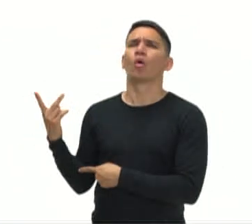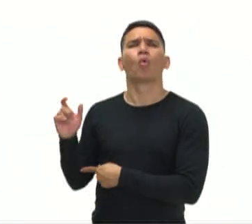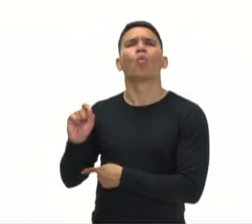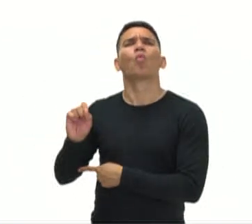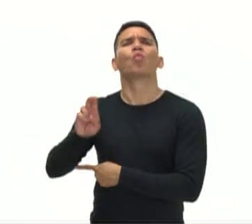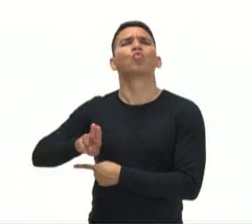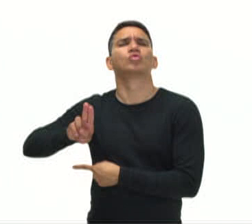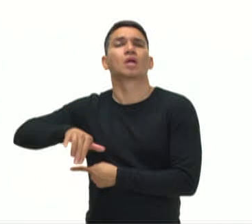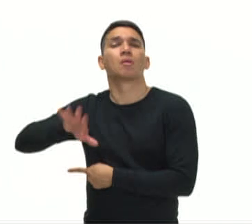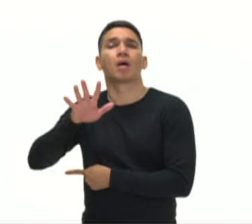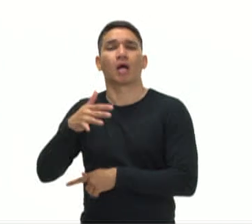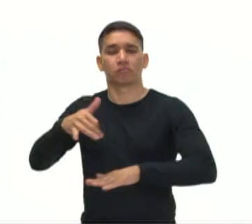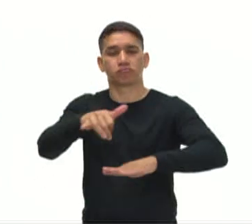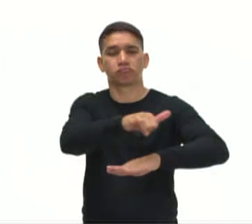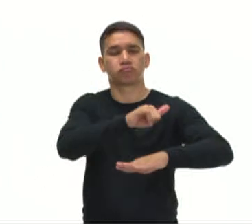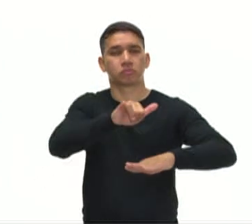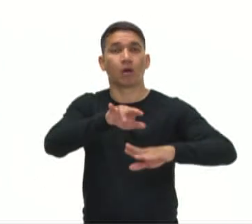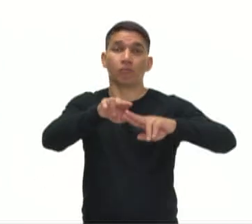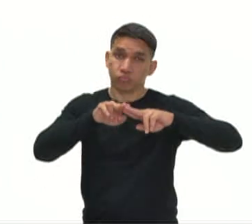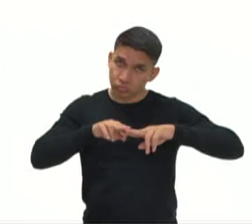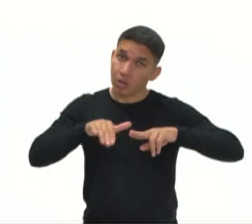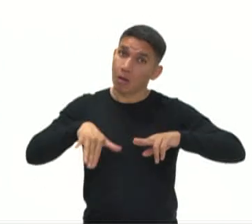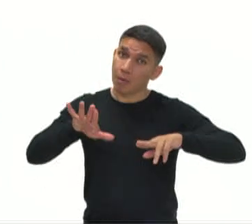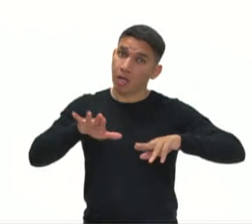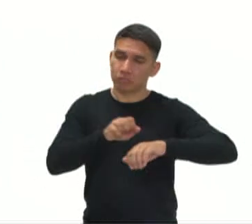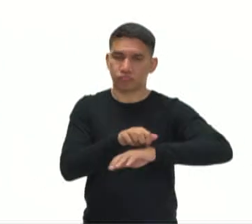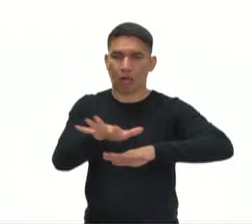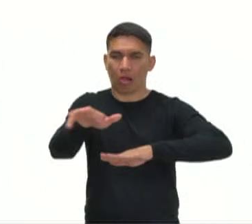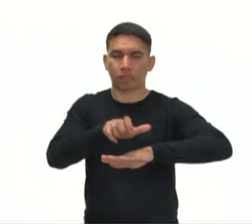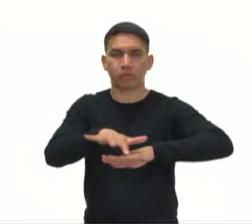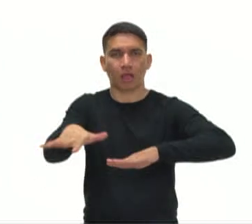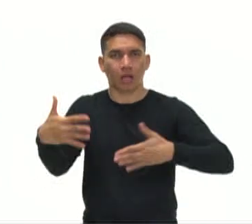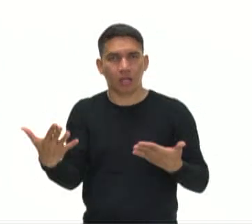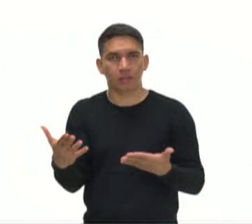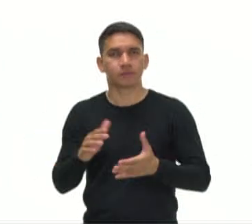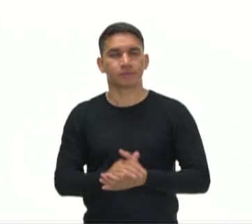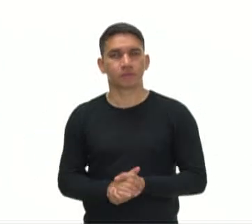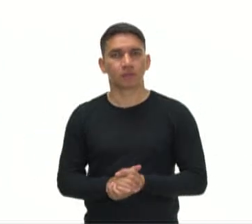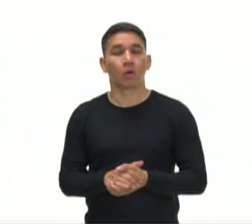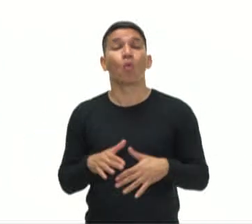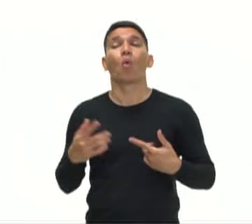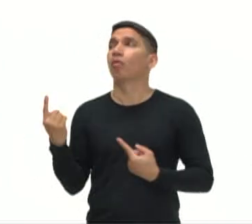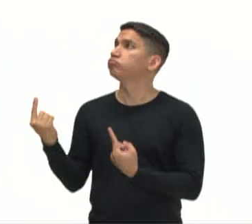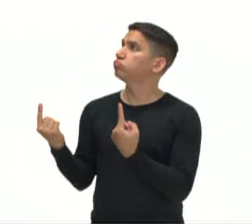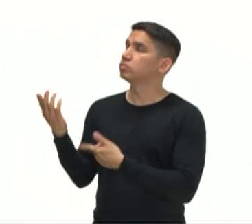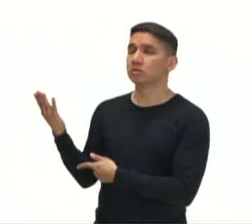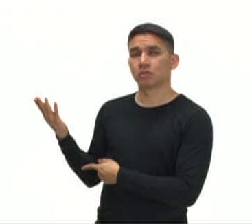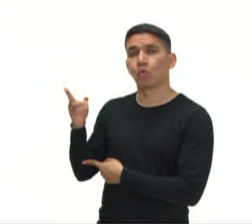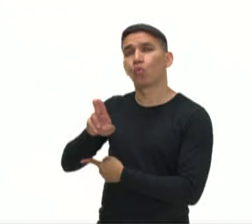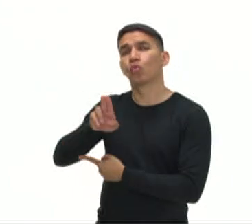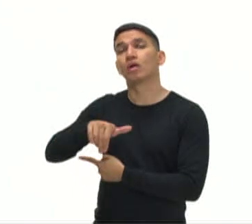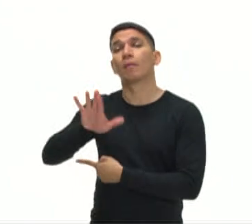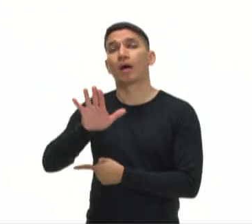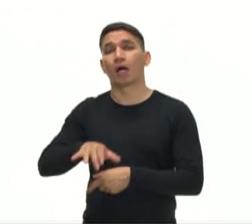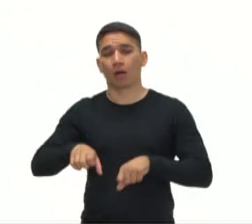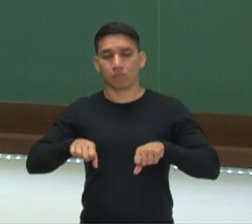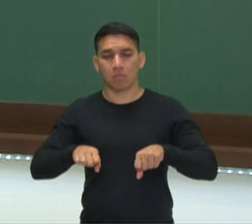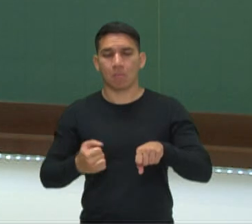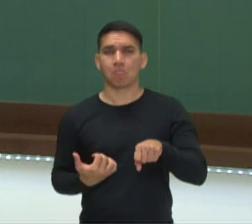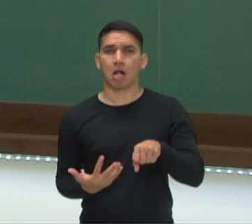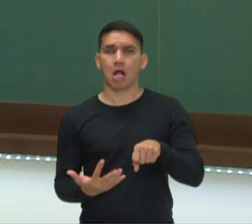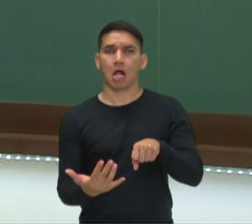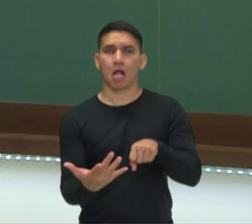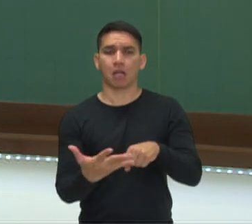corrente elétrica e por isso é mais condutora? Então, qual delas usa mais corrente elétrica? O cortador de grama aqui, com